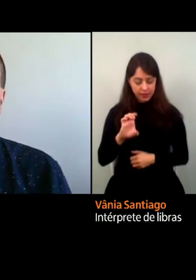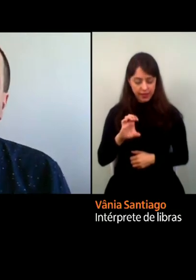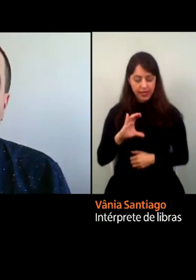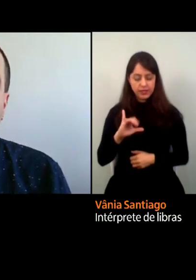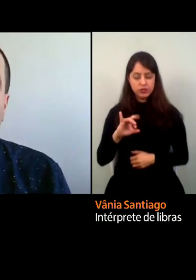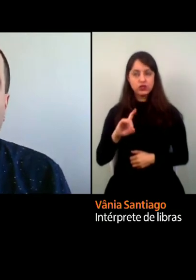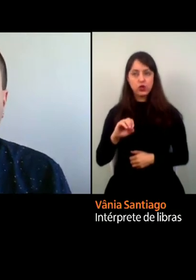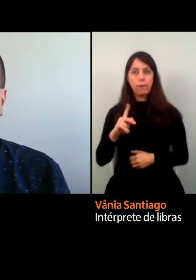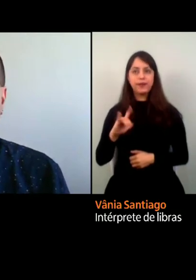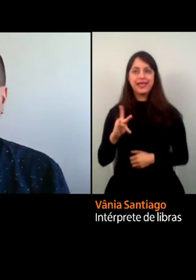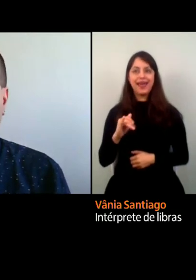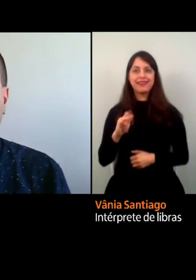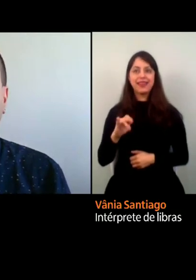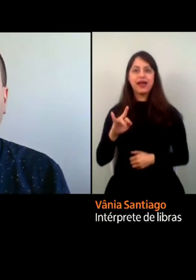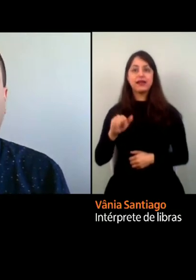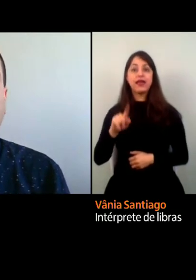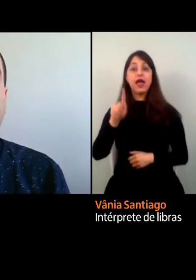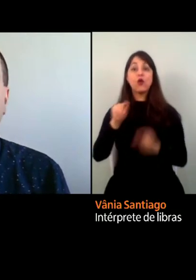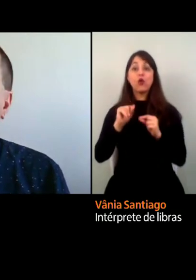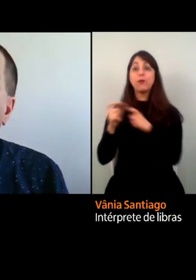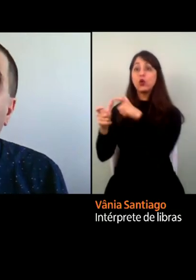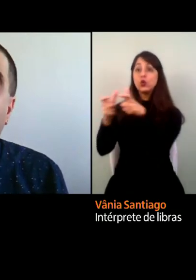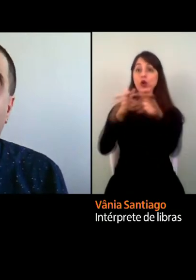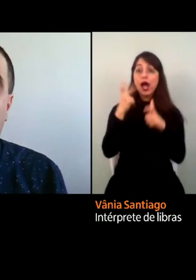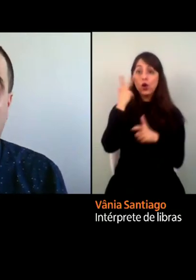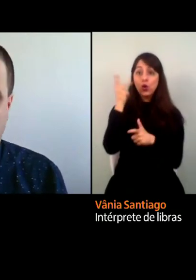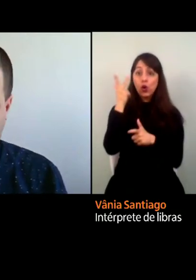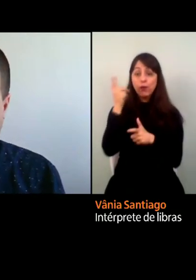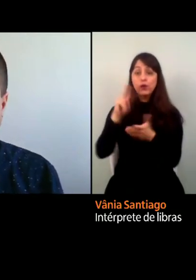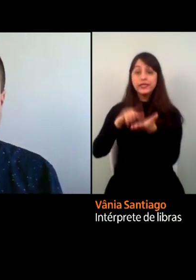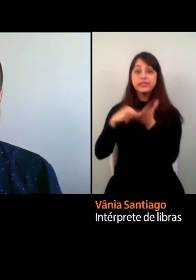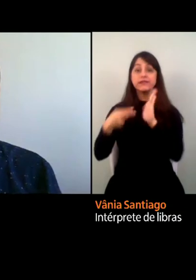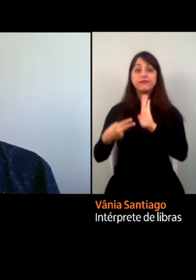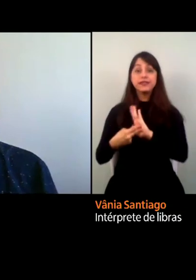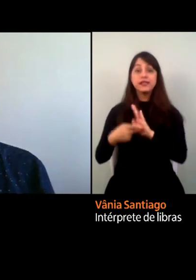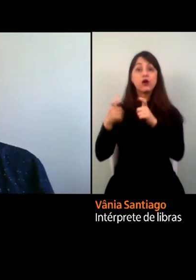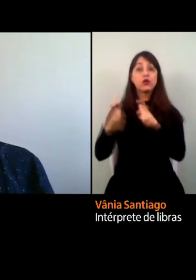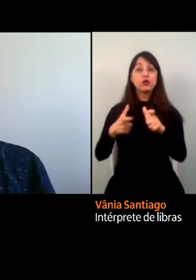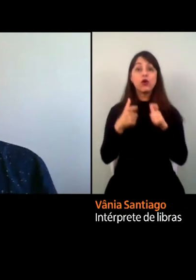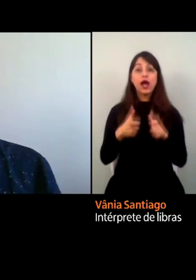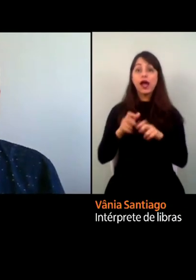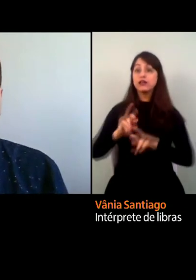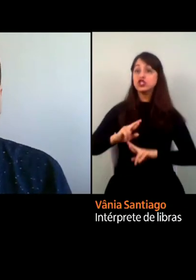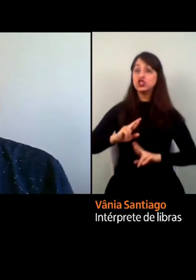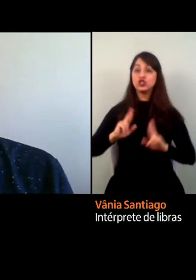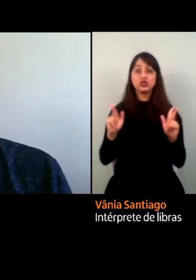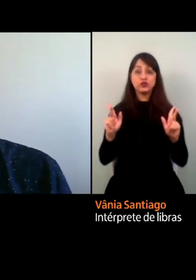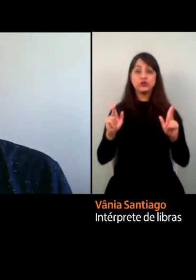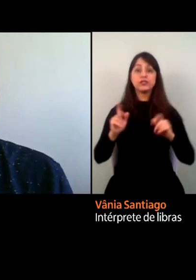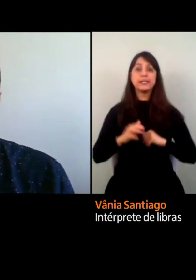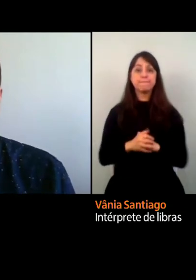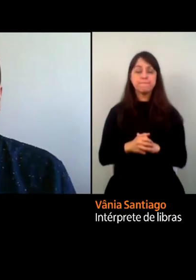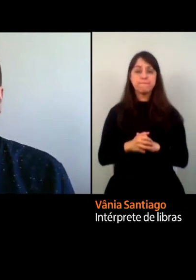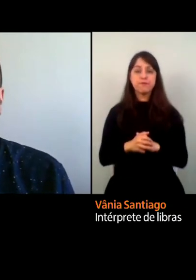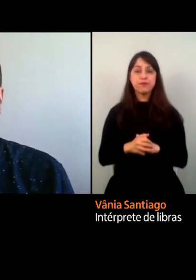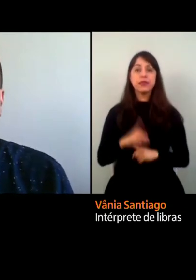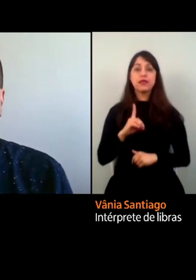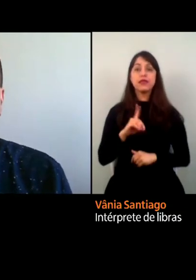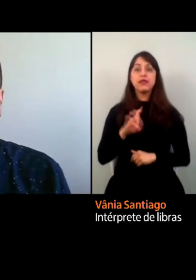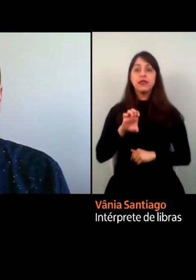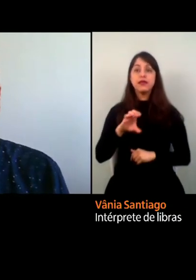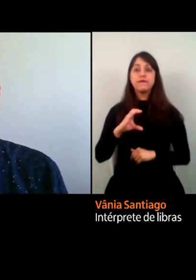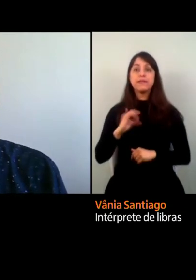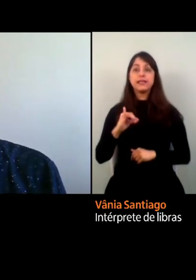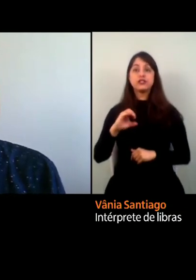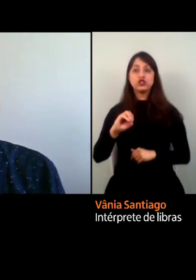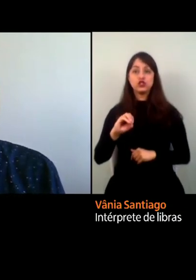comuns que se transformam em lugares incomuns. Para Décio Pignatari, a